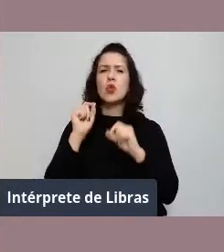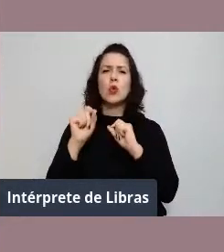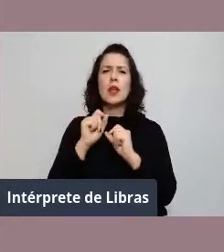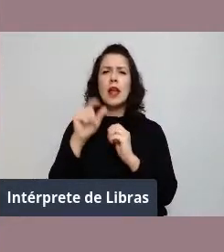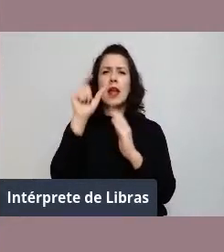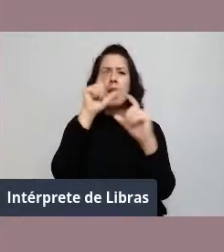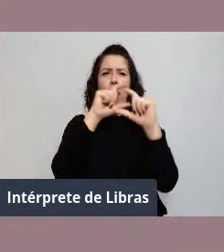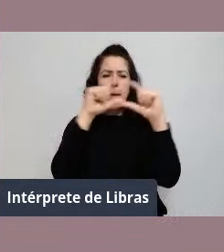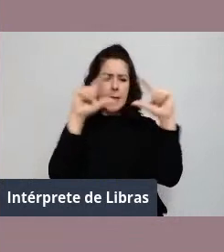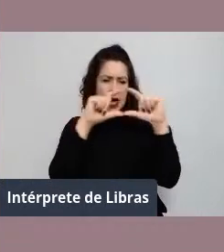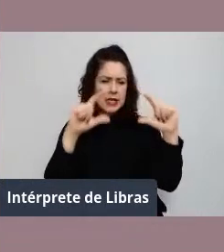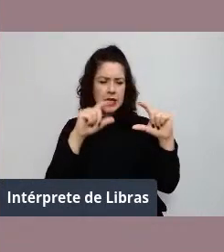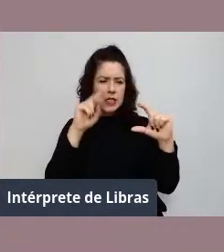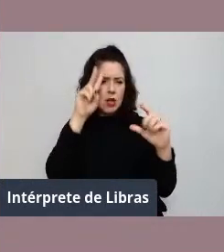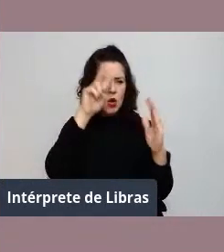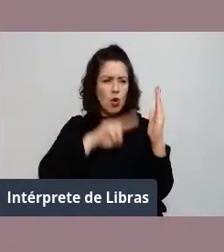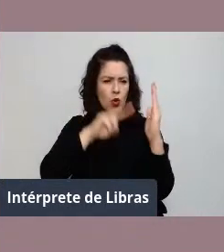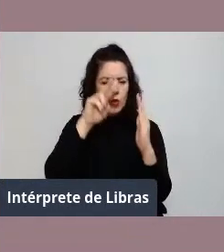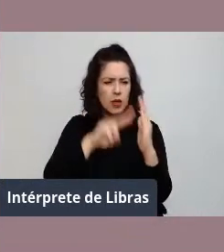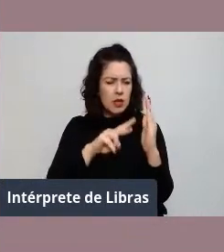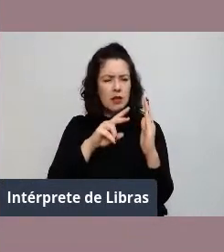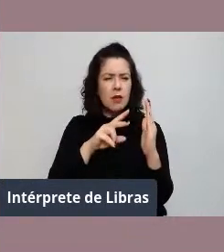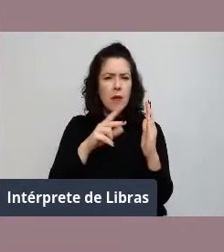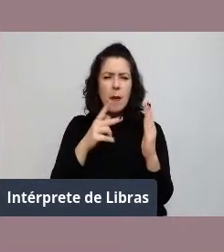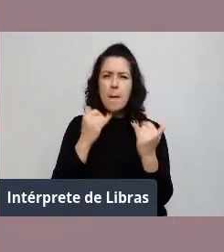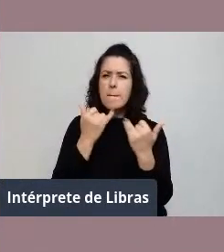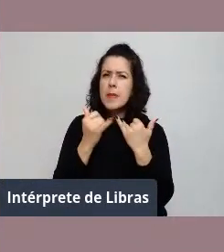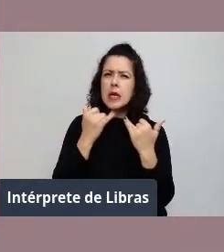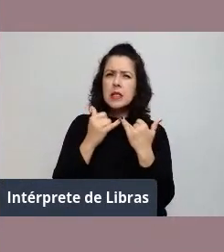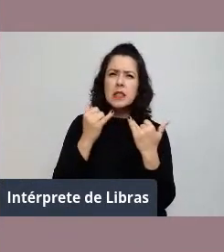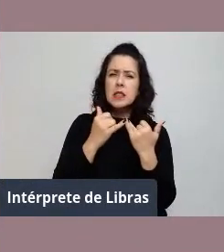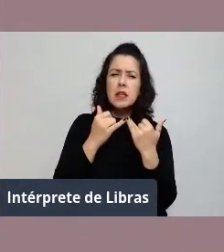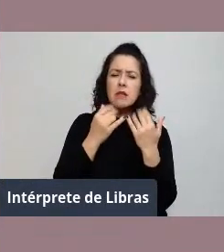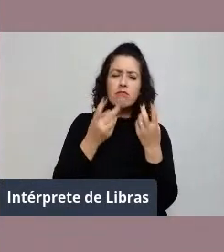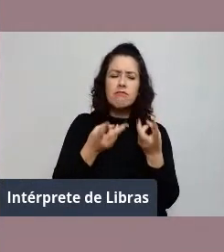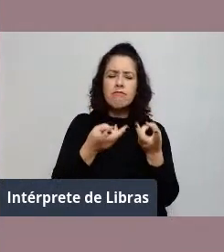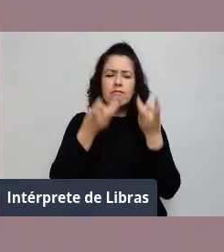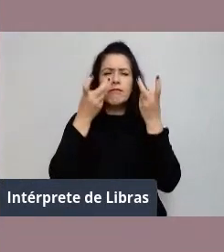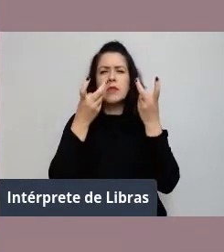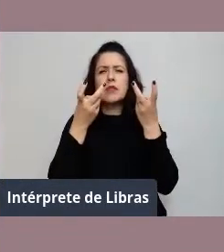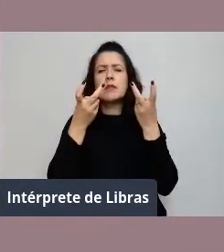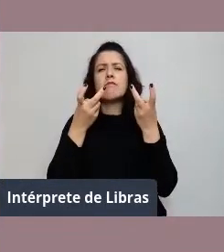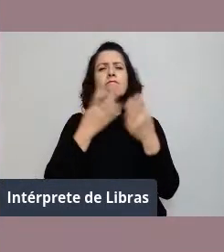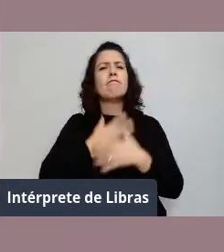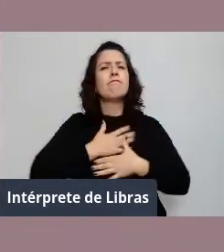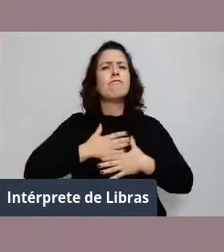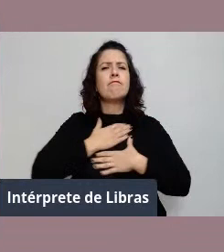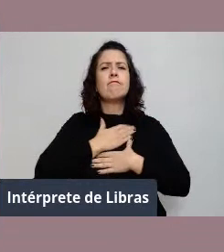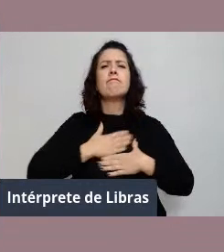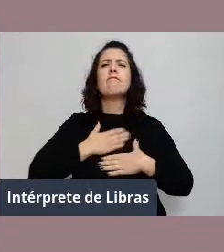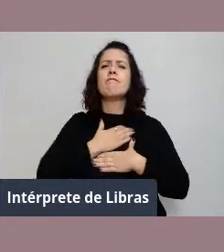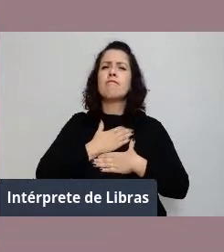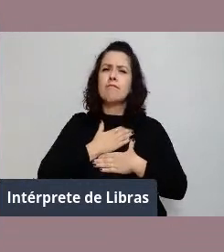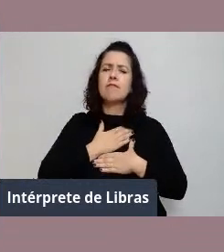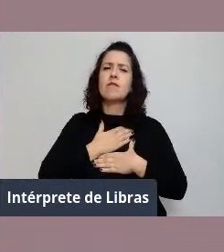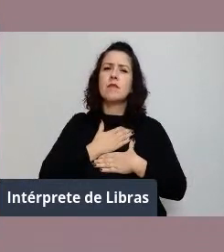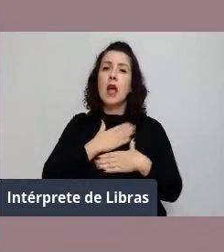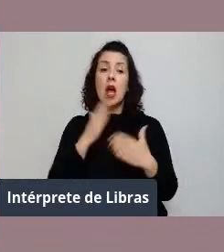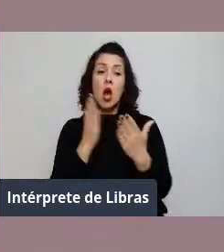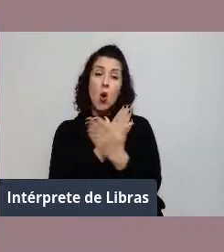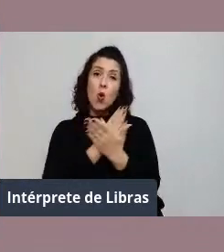tinha visto nos papéis soltos ou ouvido na leitura de sua voz. Aos